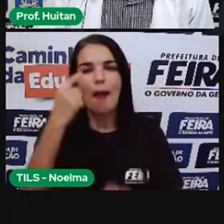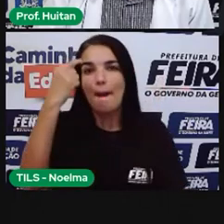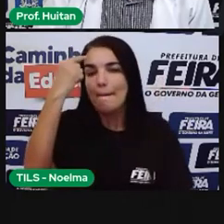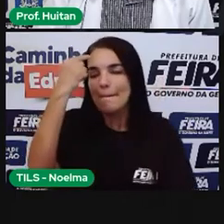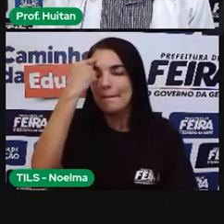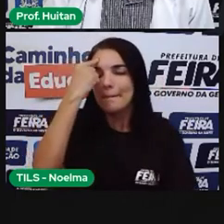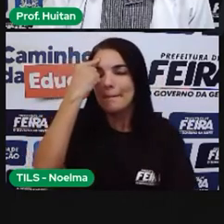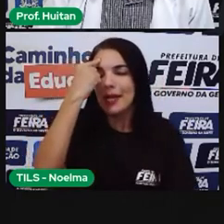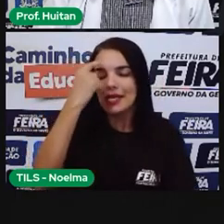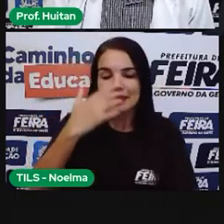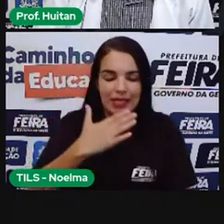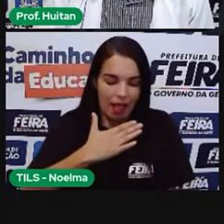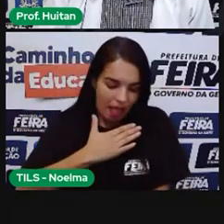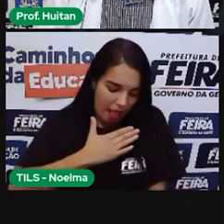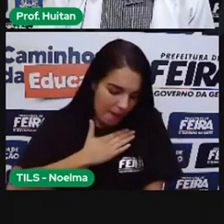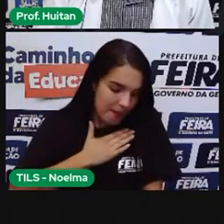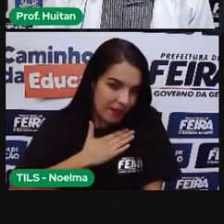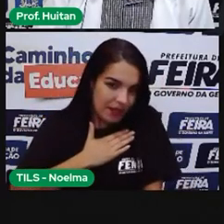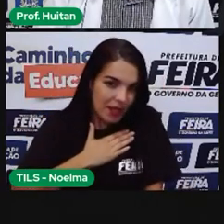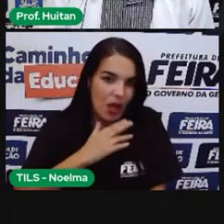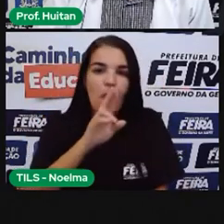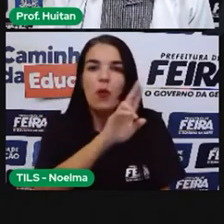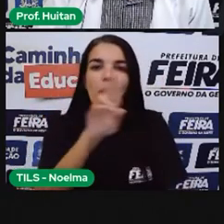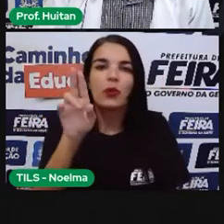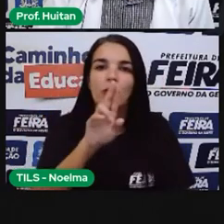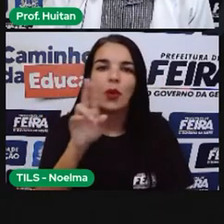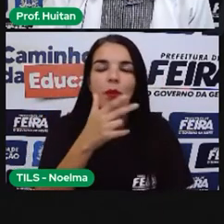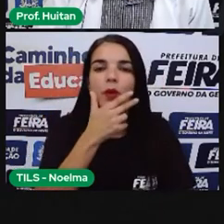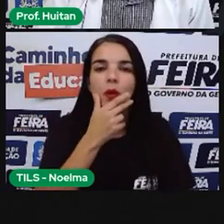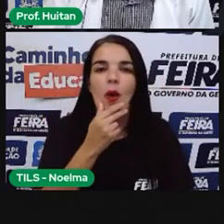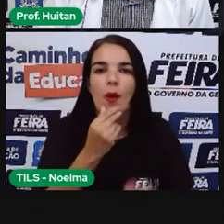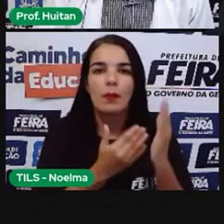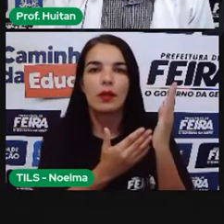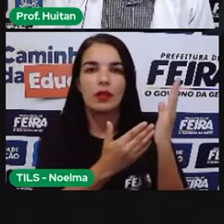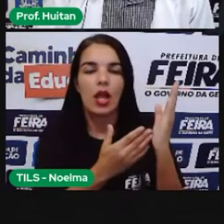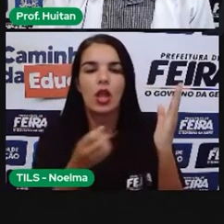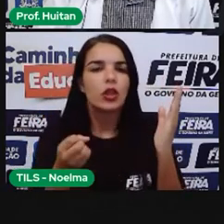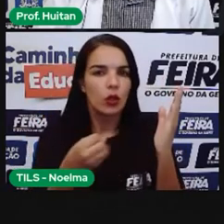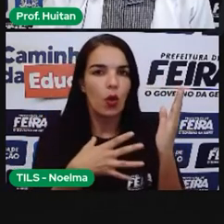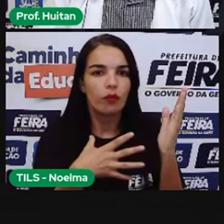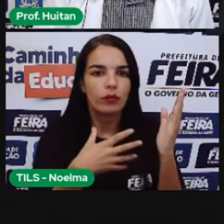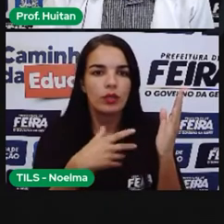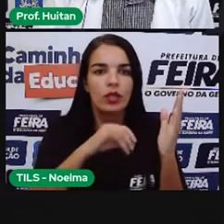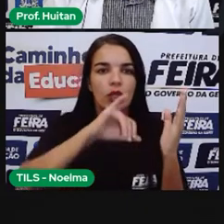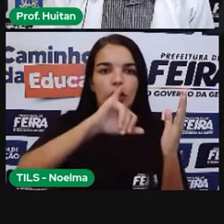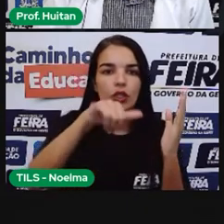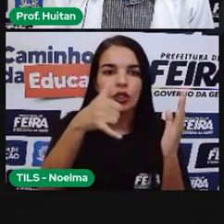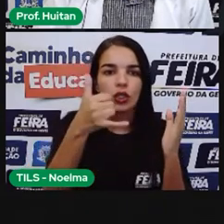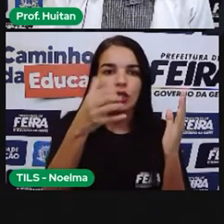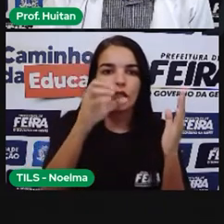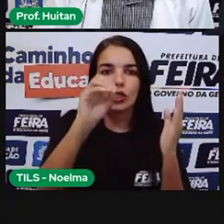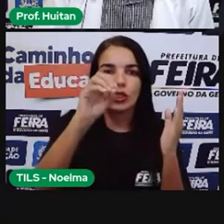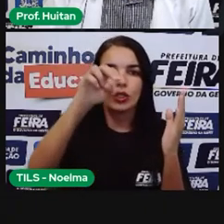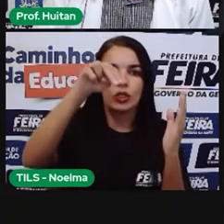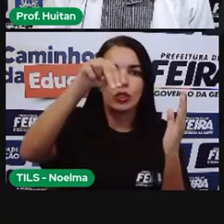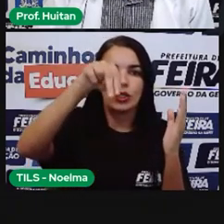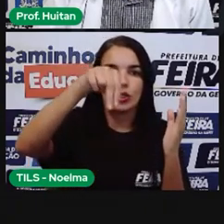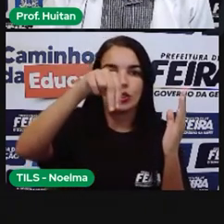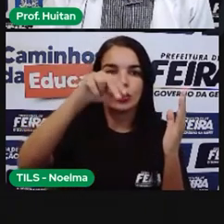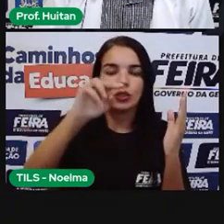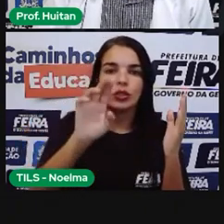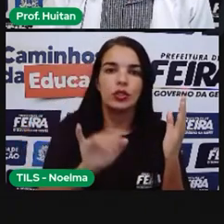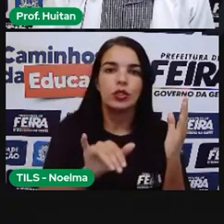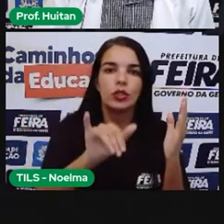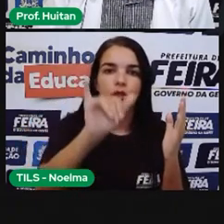conhece. Esse autor é um autor musical novo, ele não é só músico, não é?